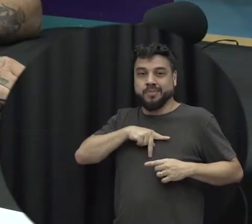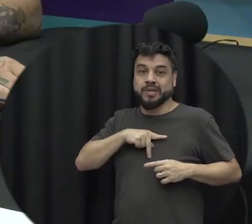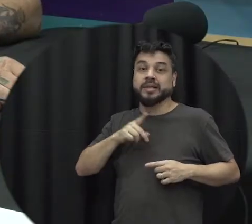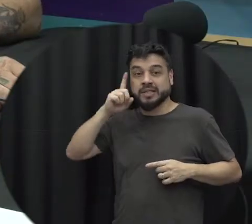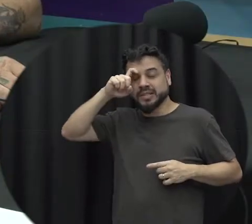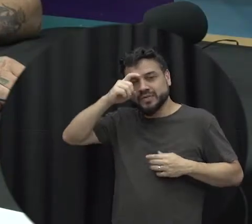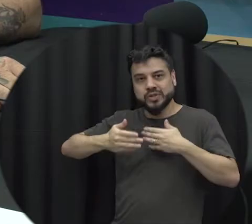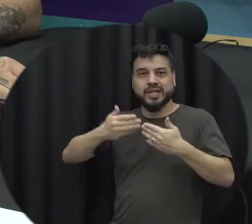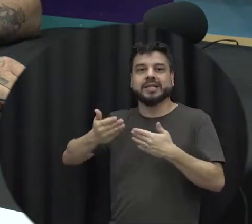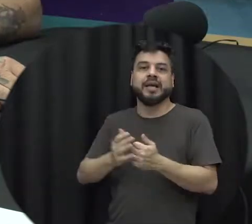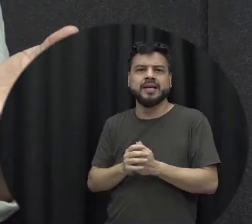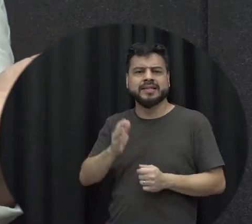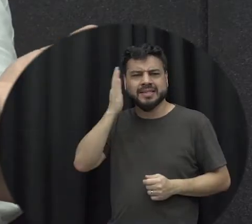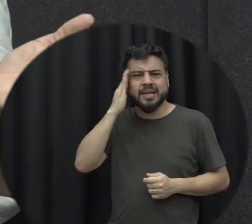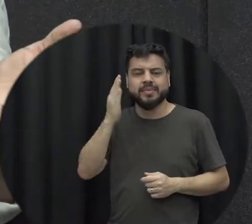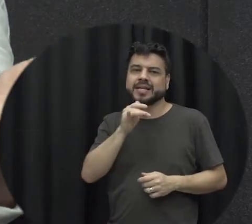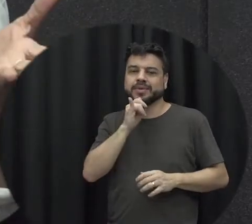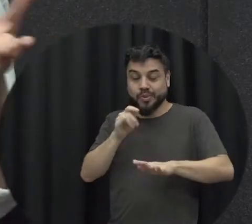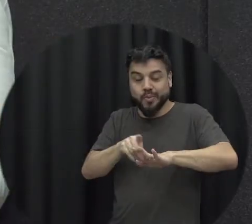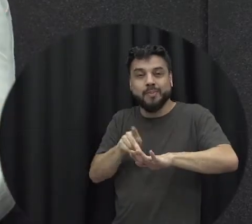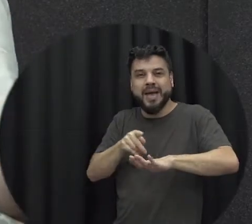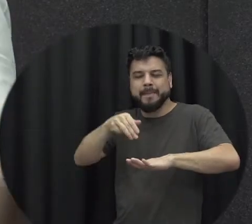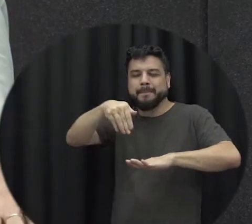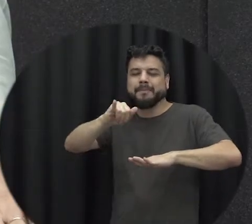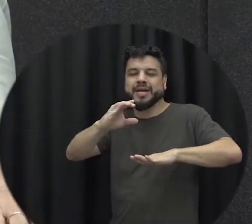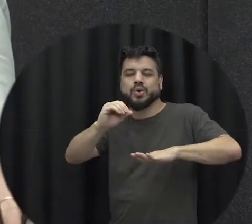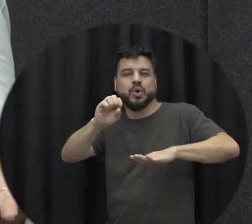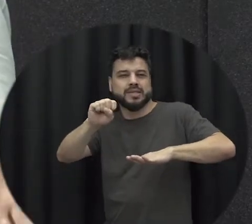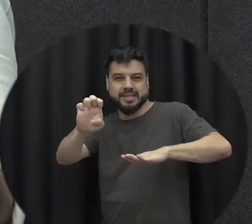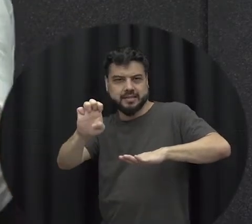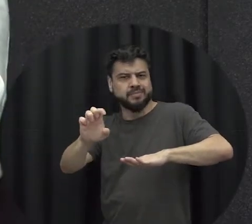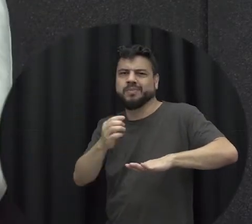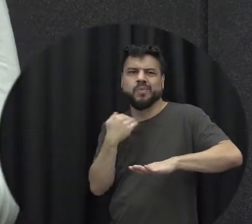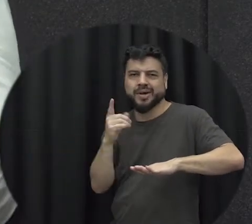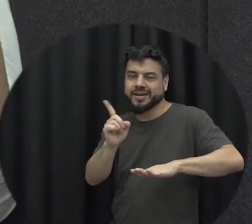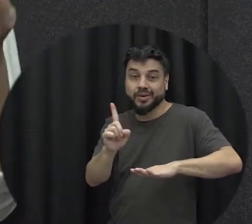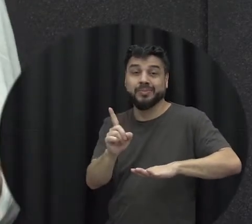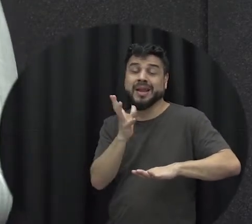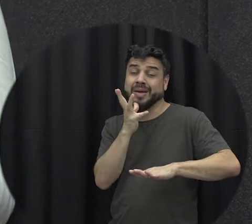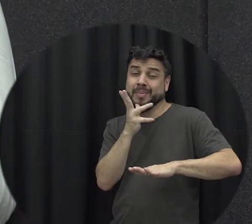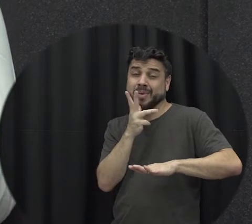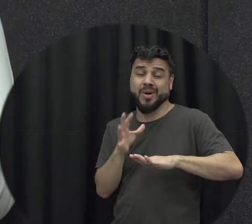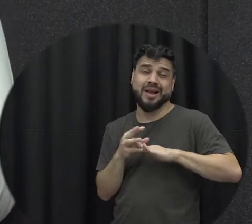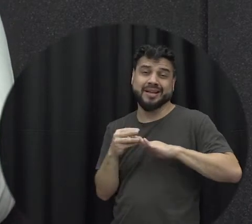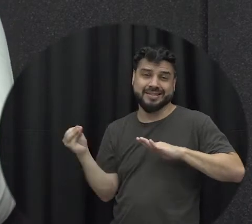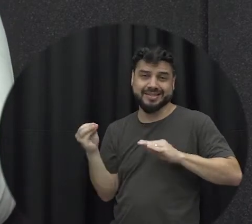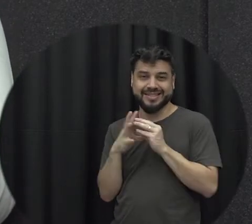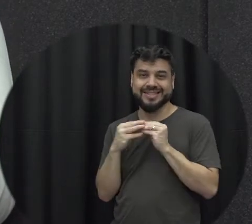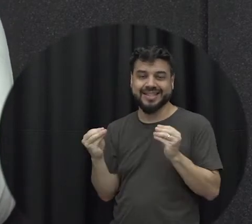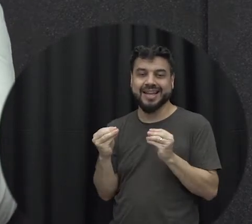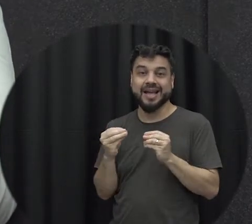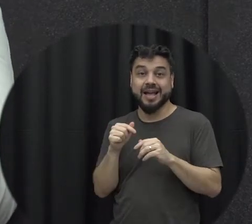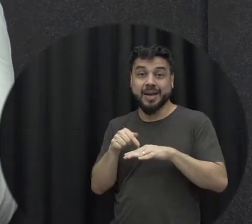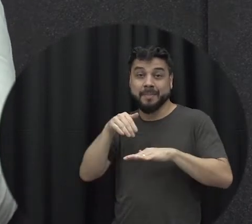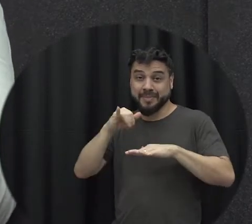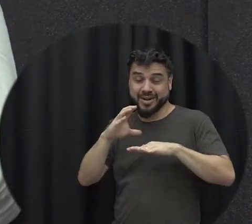difícil tratar uma micose do pé, né? Ninguém vai morrer de micose, mas vai demorar para sarar. Porque isso, o